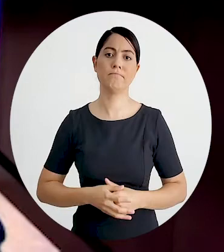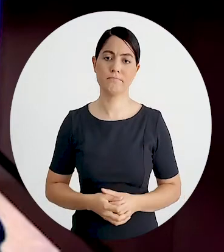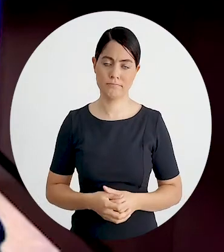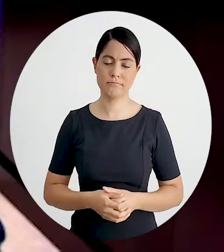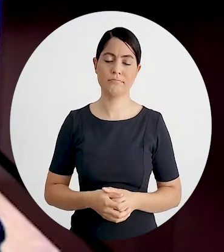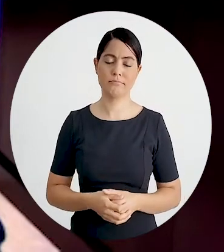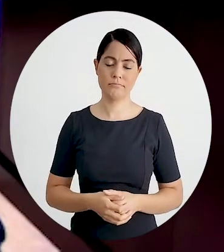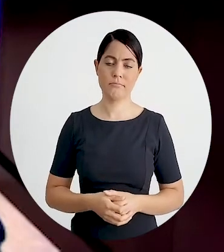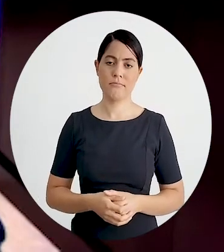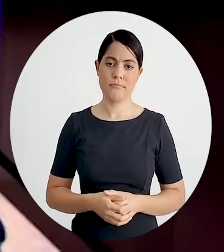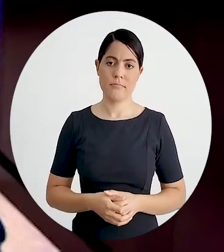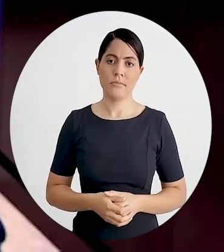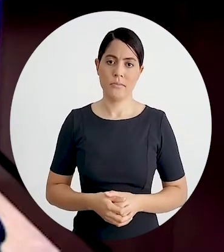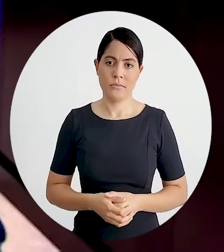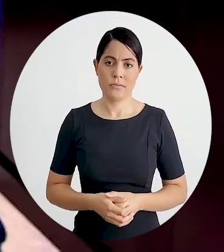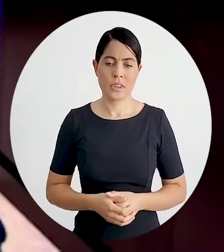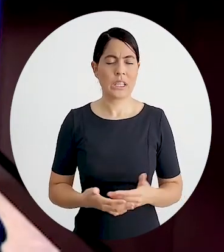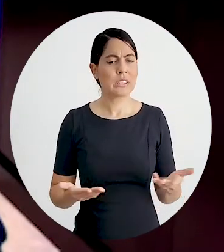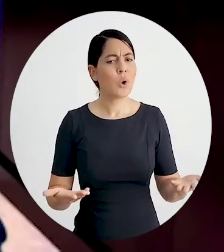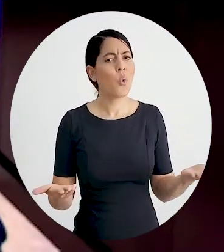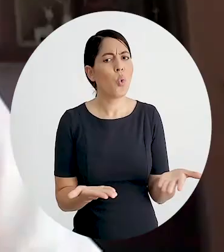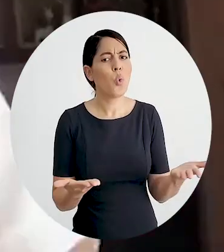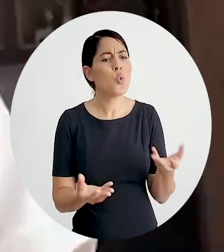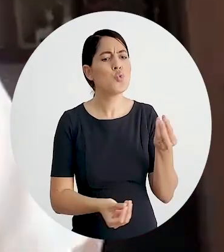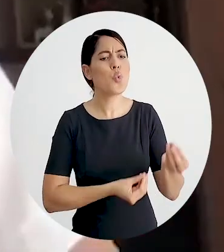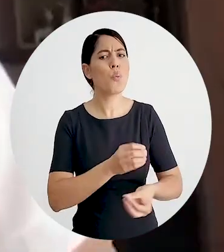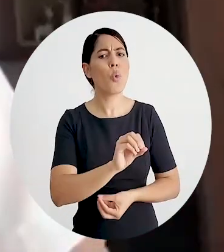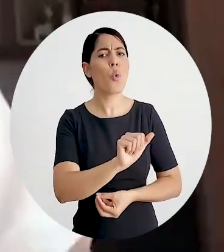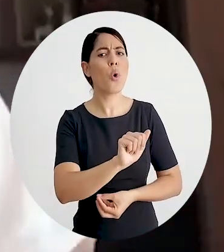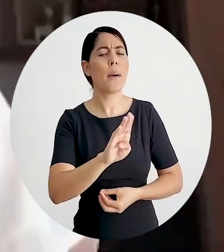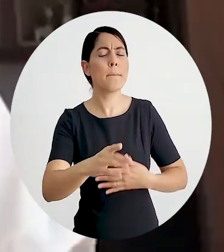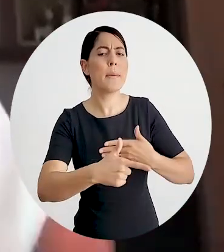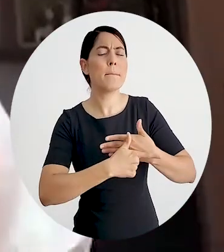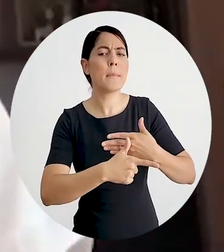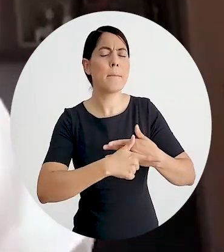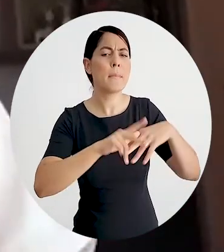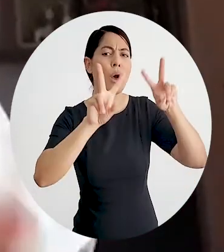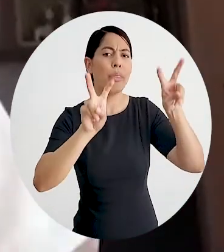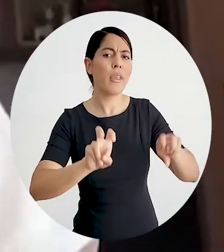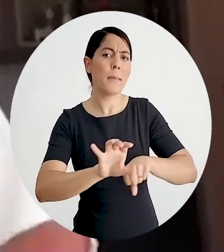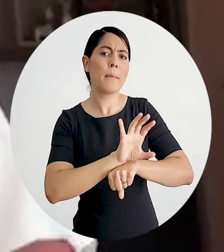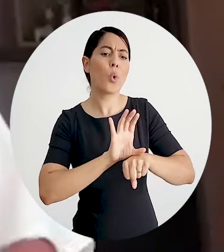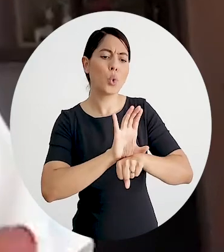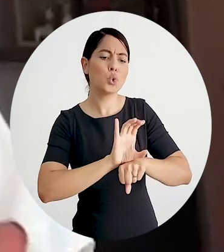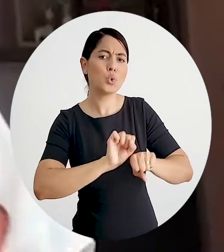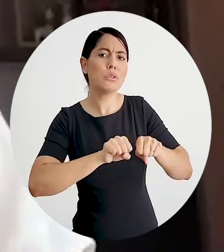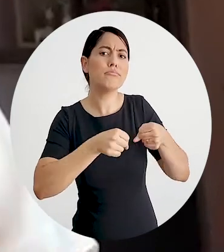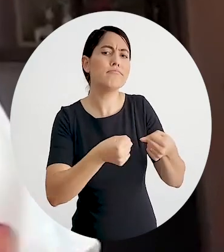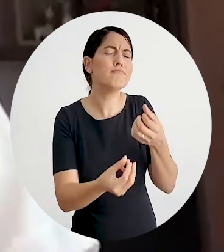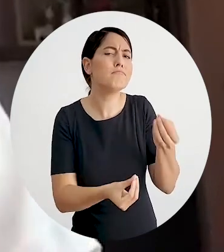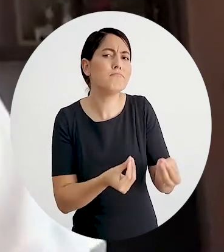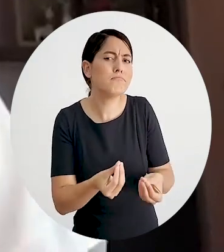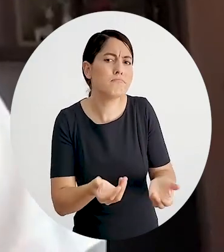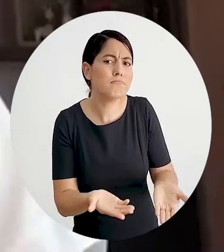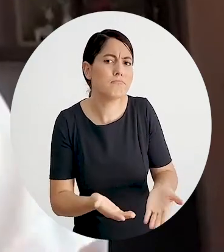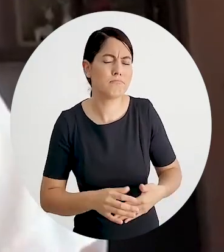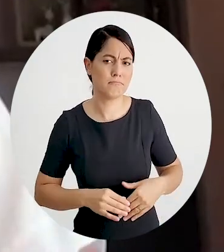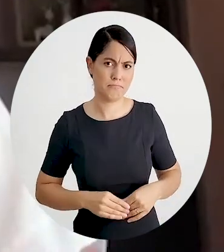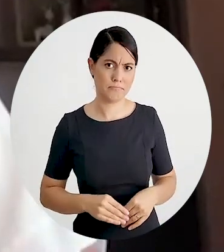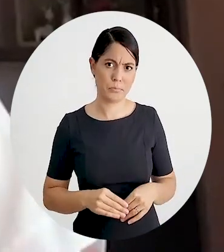presente na sociedade brasileira. E o papel da Ordem dos Advogados do Brasil na defesa dessa Constituição, qual